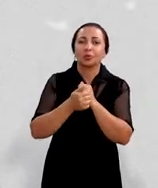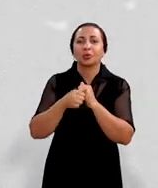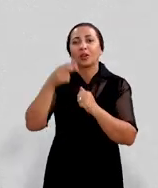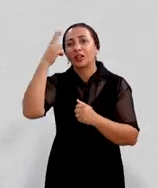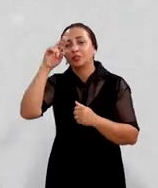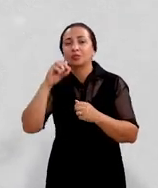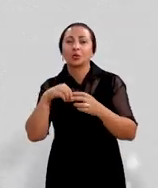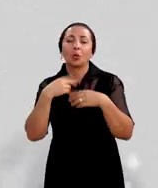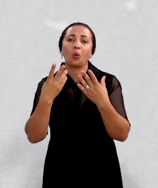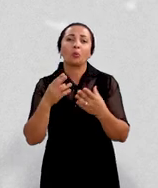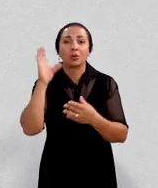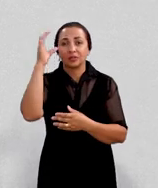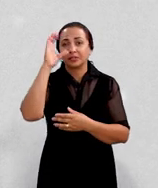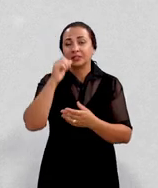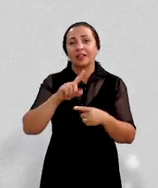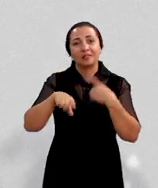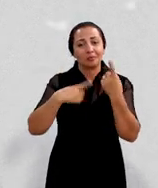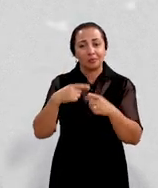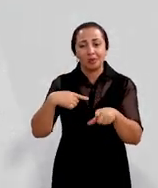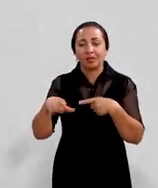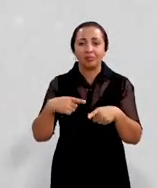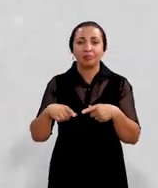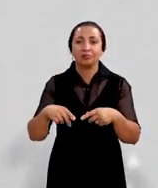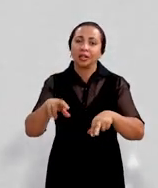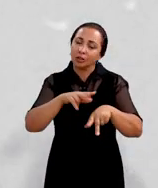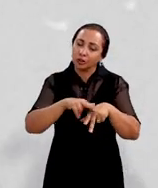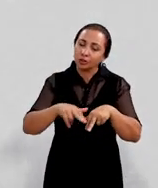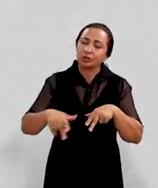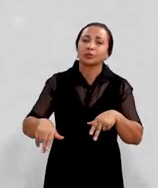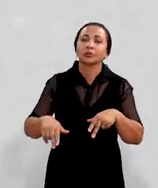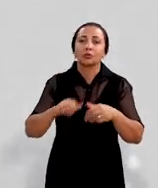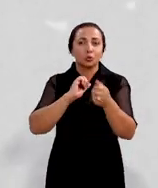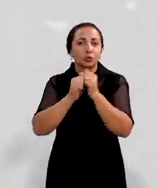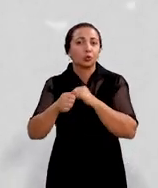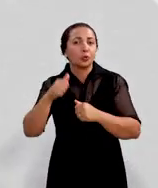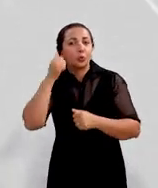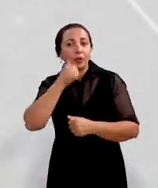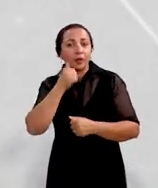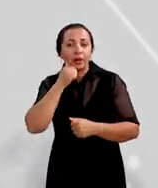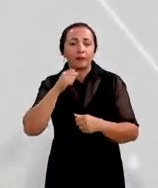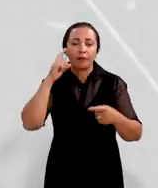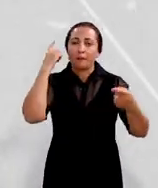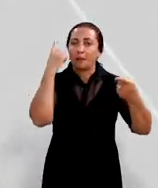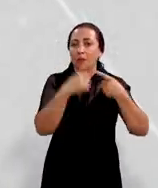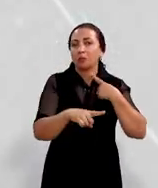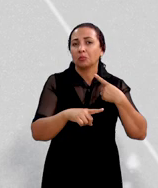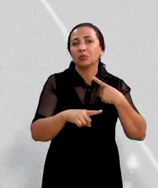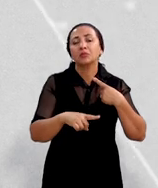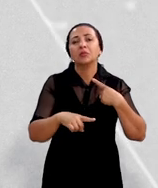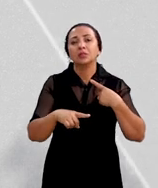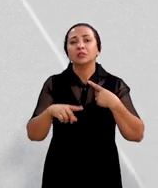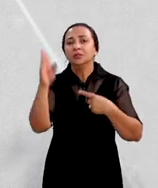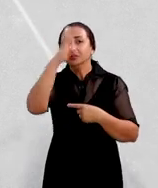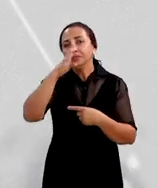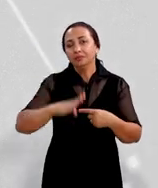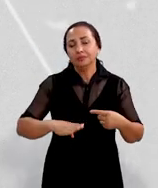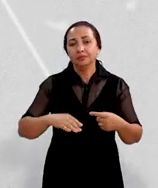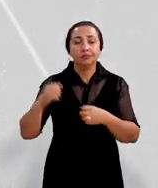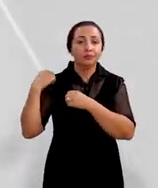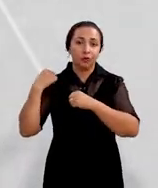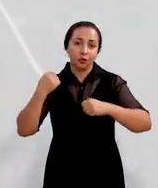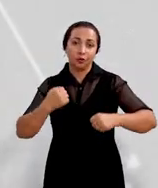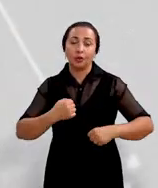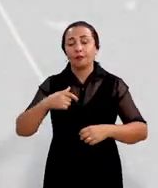sobre a história enquanto ciência. Aí a gente trabalha a questão de gênero, futebol feminino, que foi proibido no Brasil, né, durante o governo